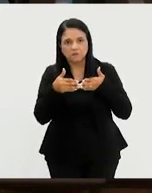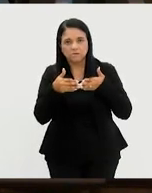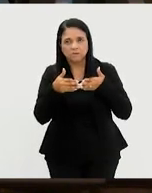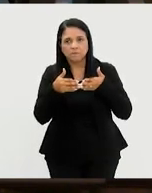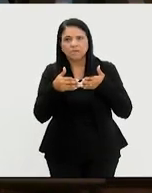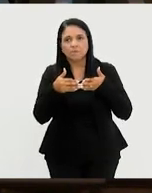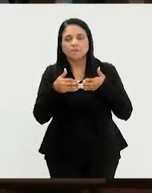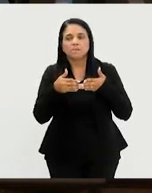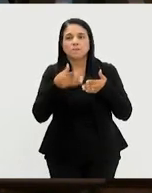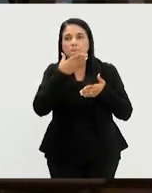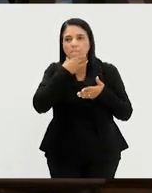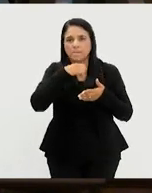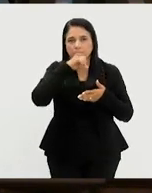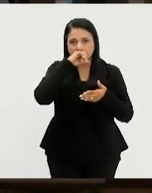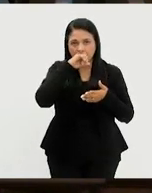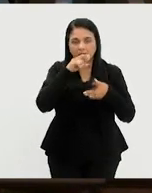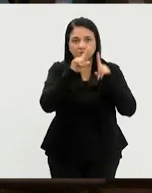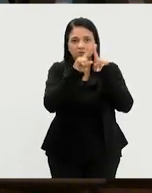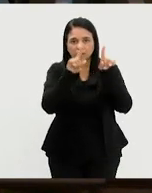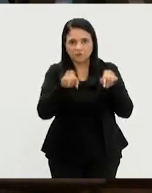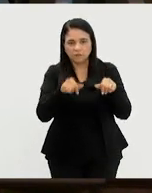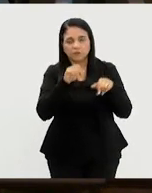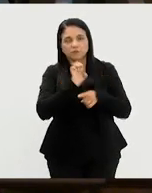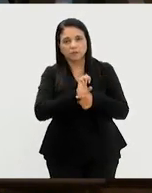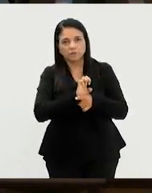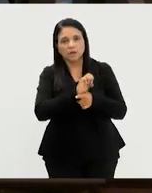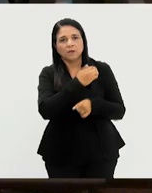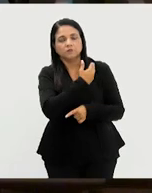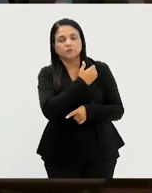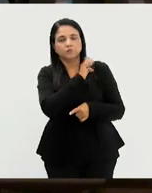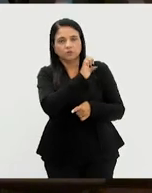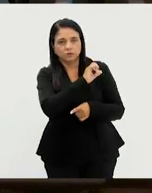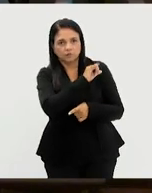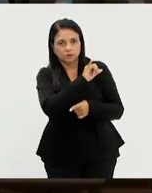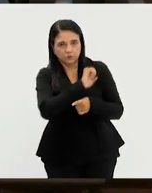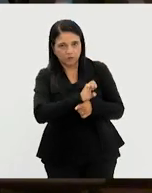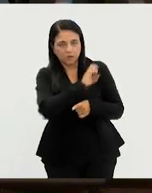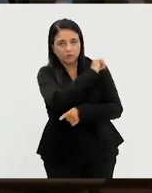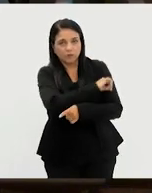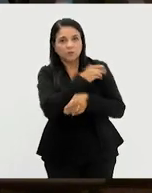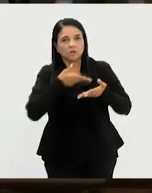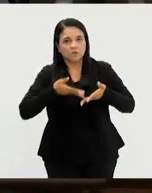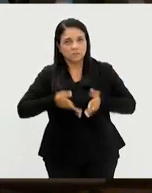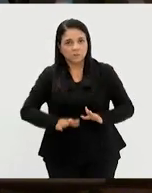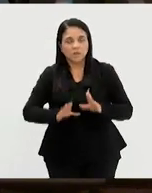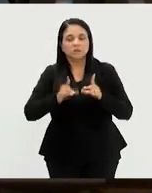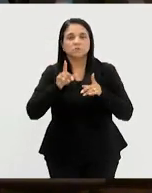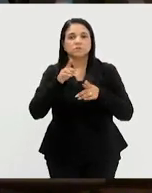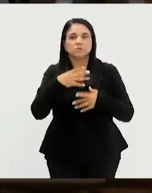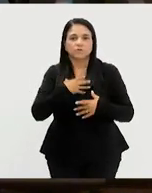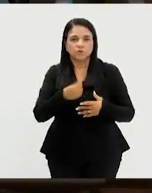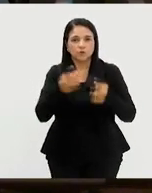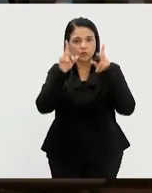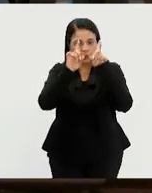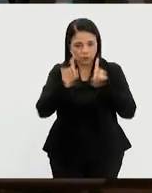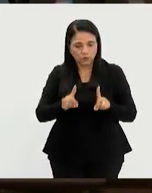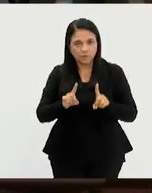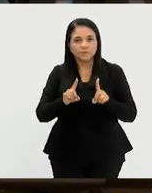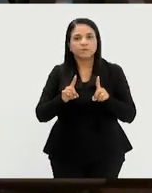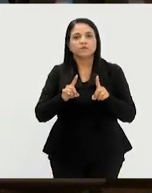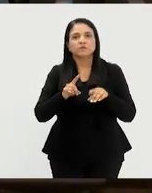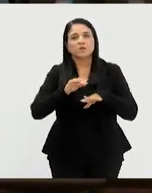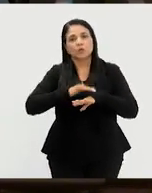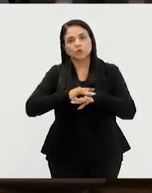e servidores estaduais do Estado do Rio de Janeiro em caso de nascimento de criança com deficiência ou doenças rar ou